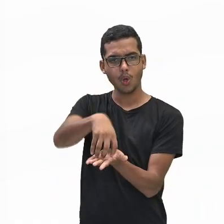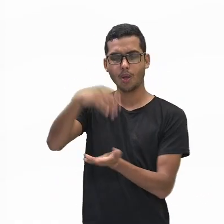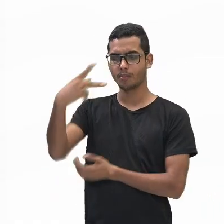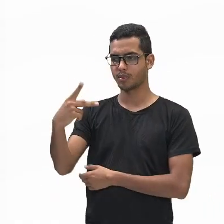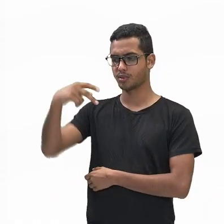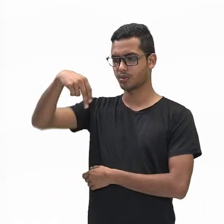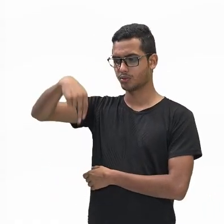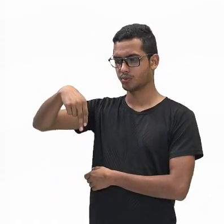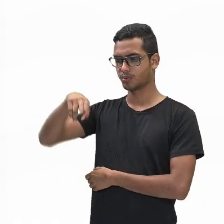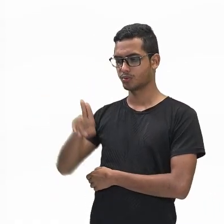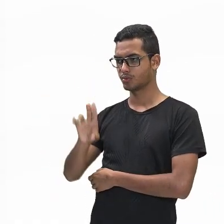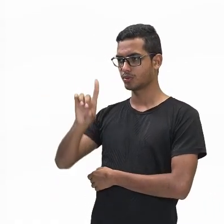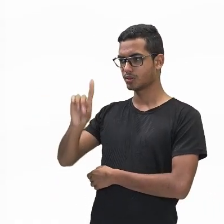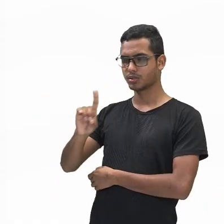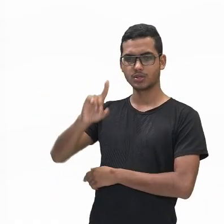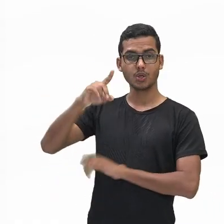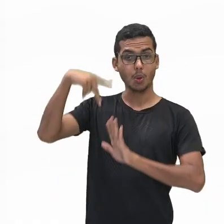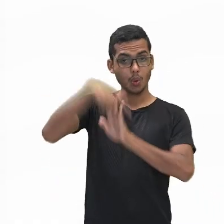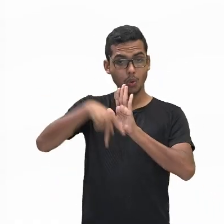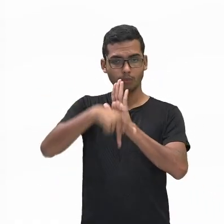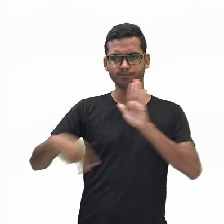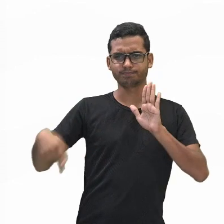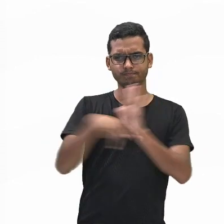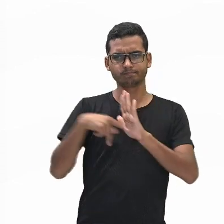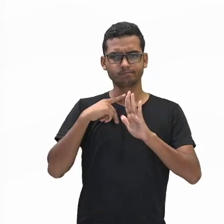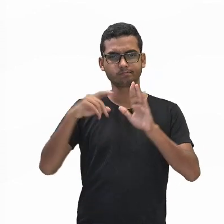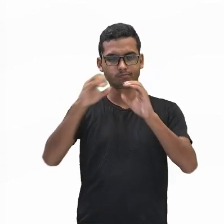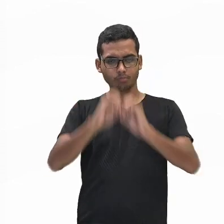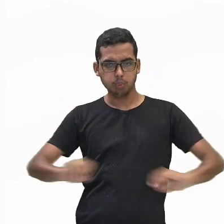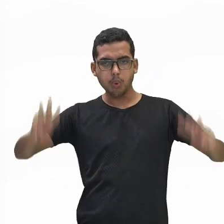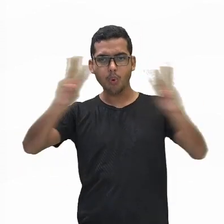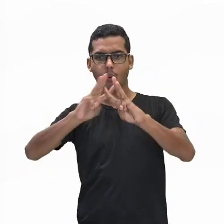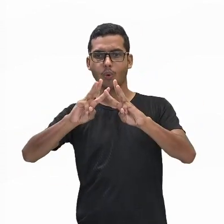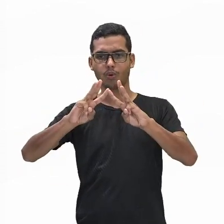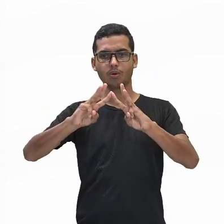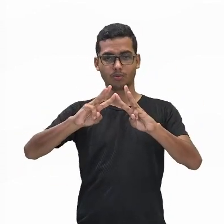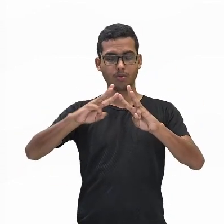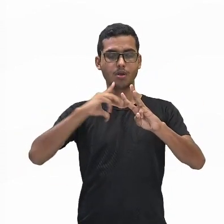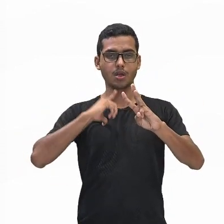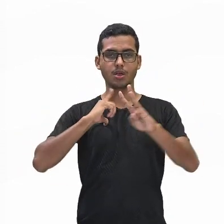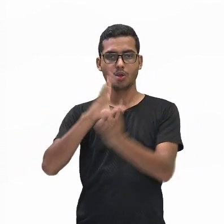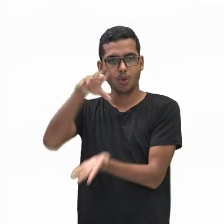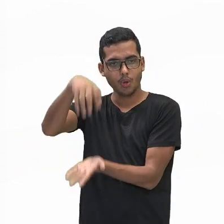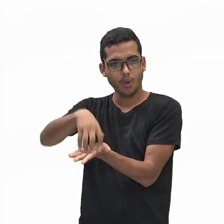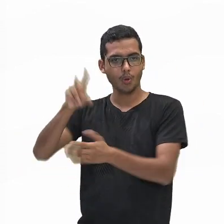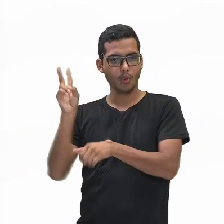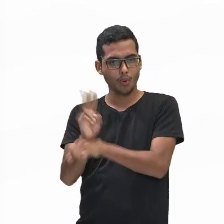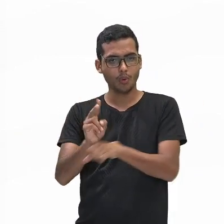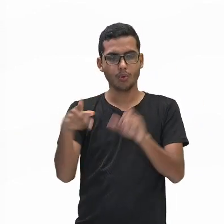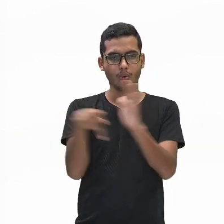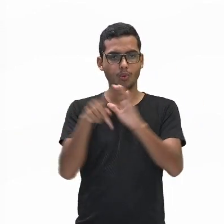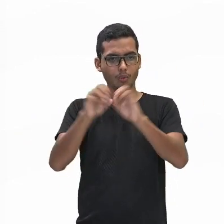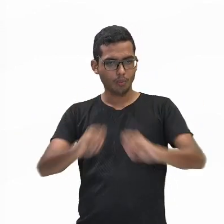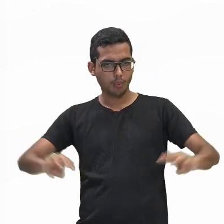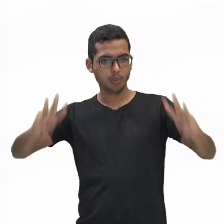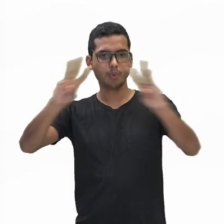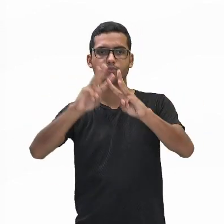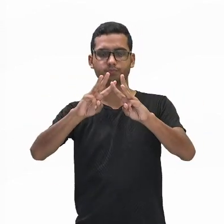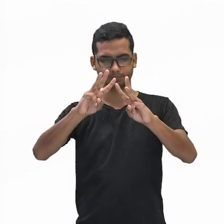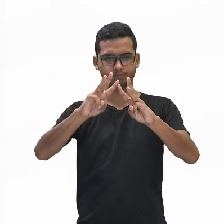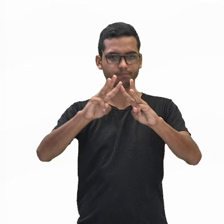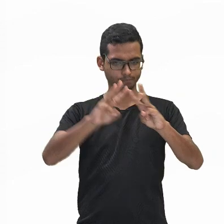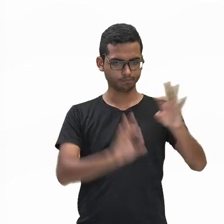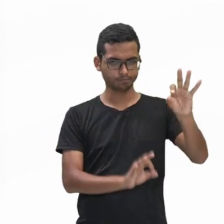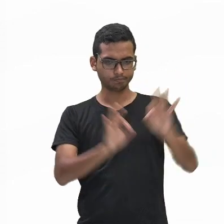Nações Unidas para o Desenvolvimento. Então nós temos uma agência da Organização das Nações